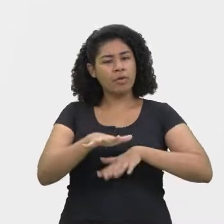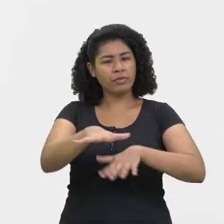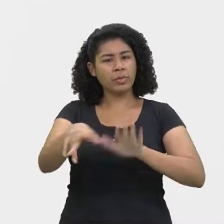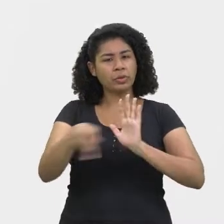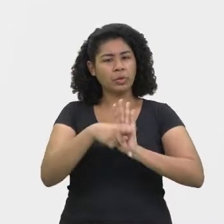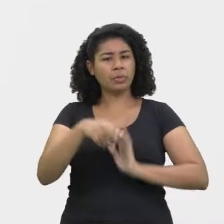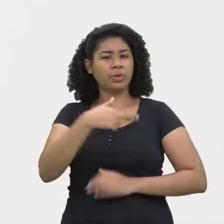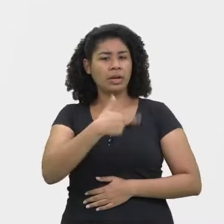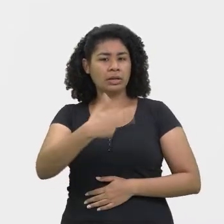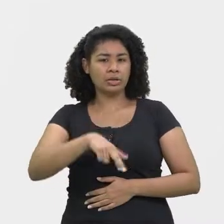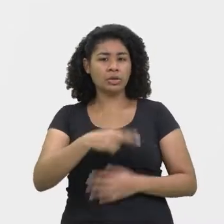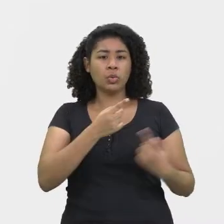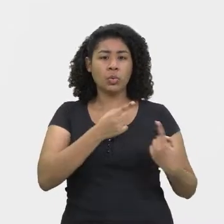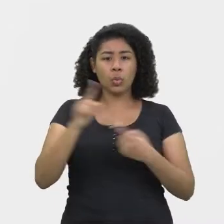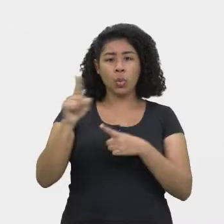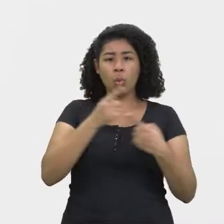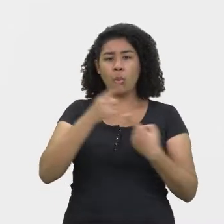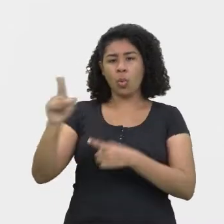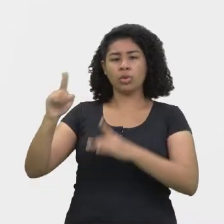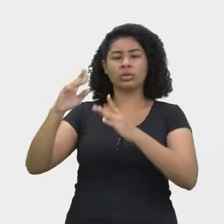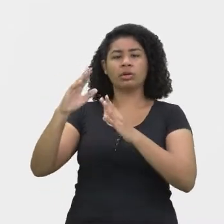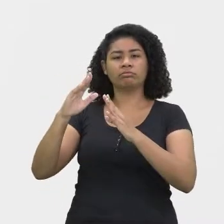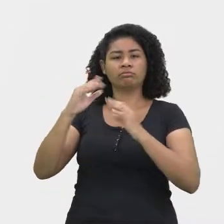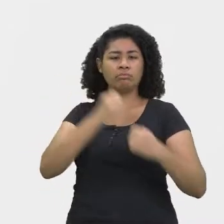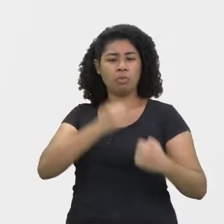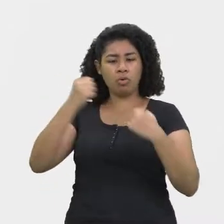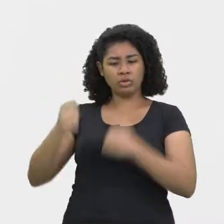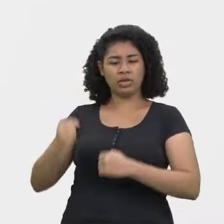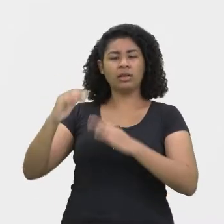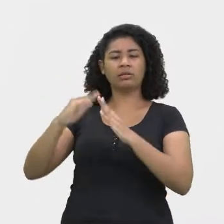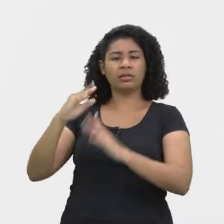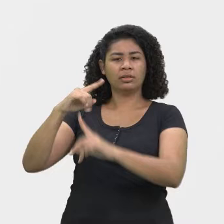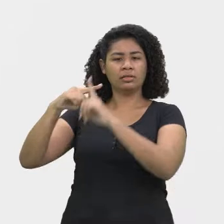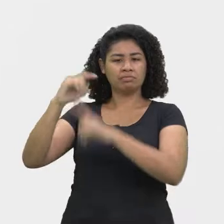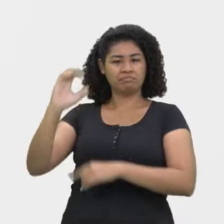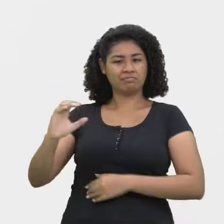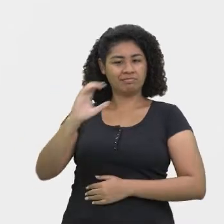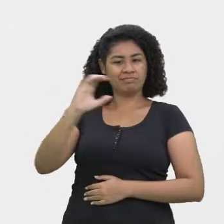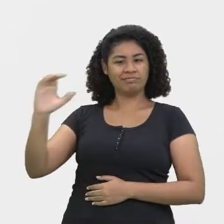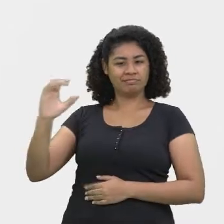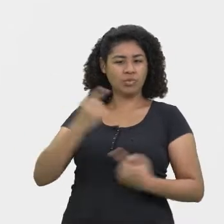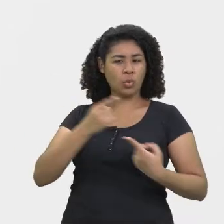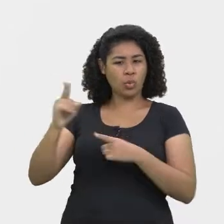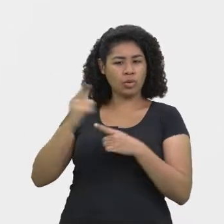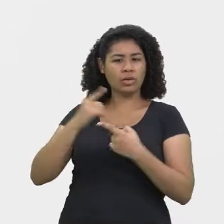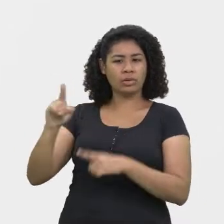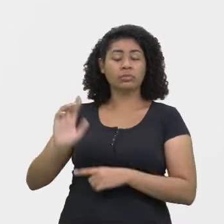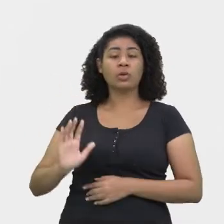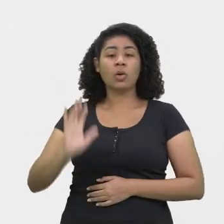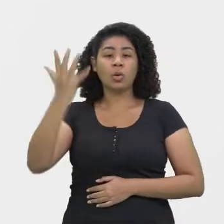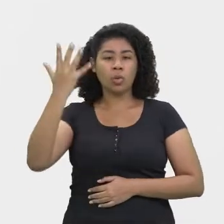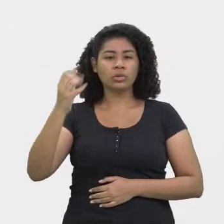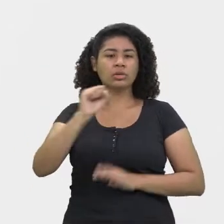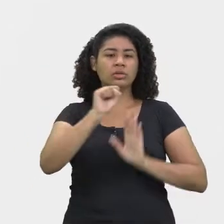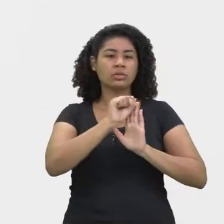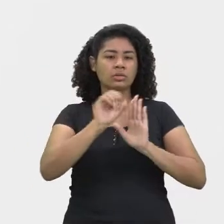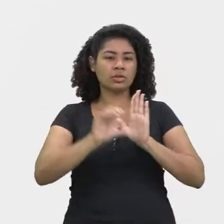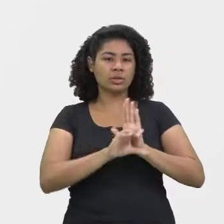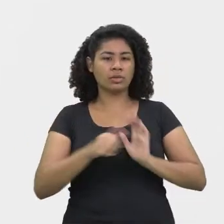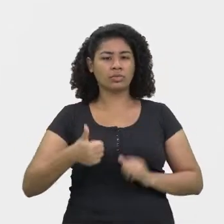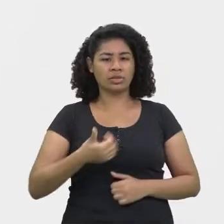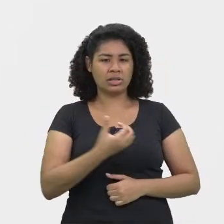de contestação ao poder da Igreja Católica, ocorrido na Europa no século